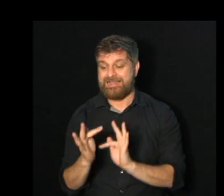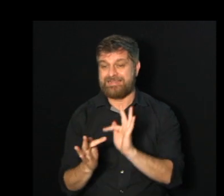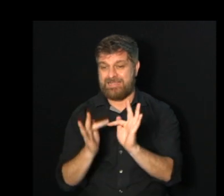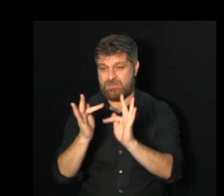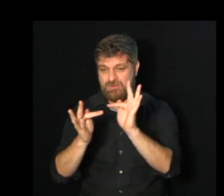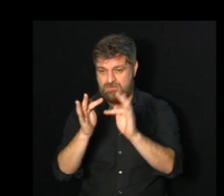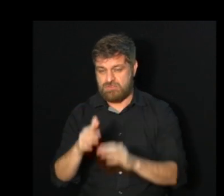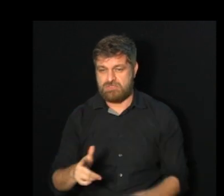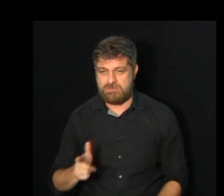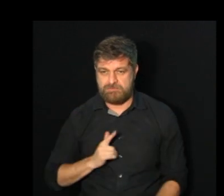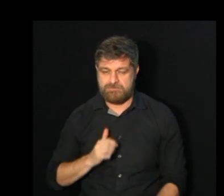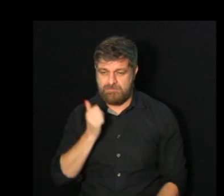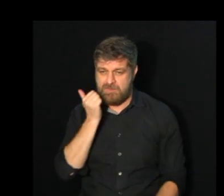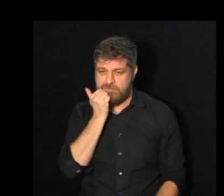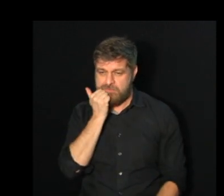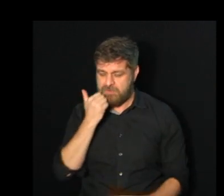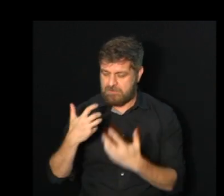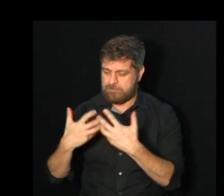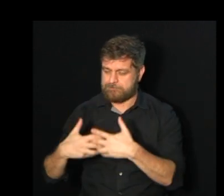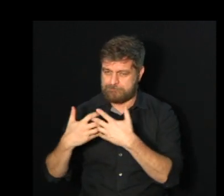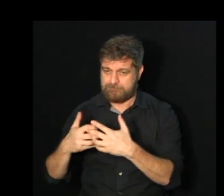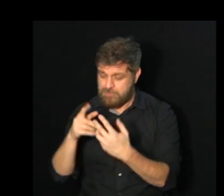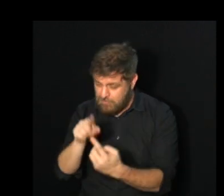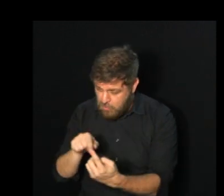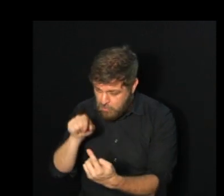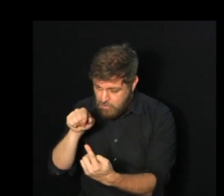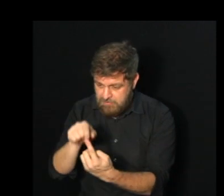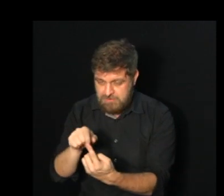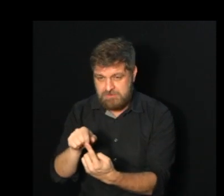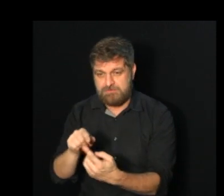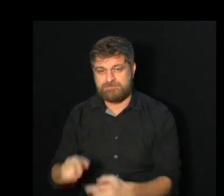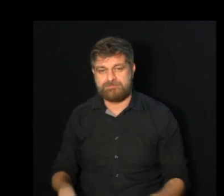Ele vai do jeito que ele quiser para o objetivo, né?